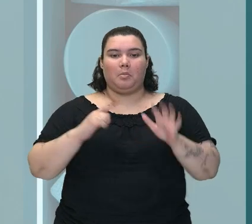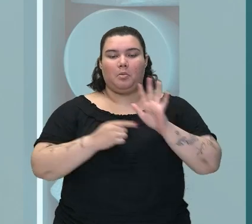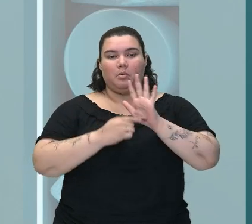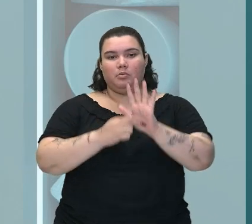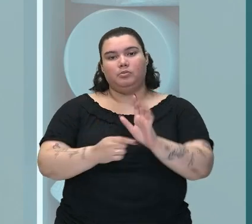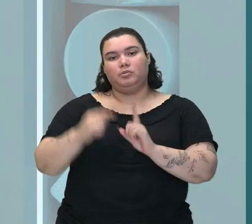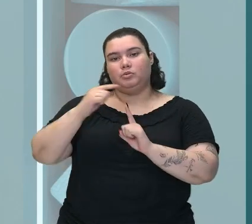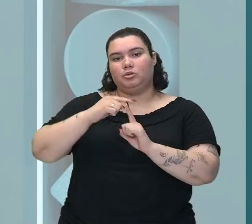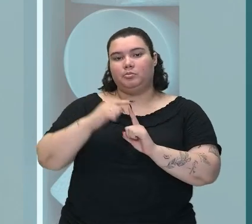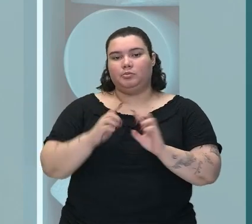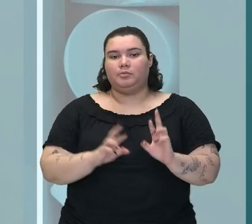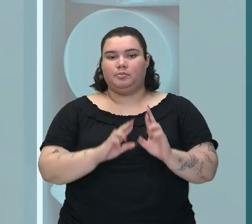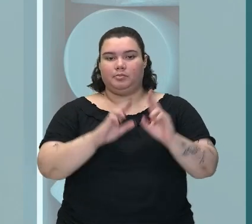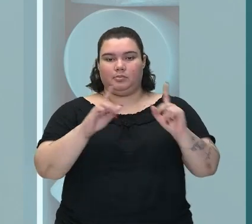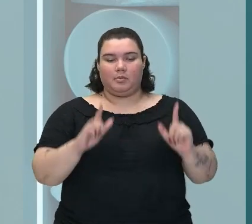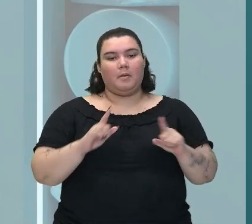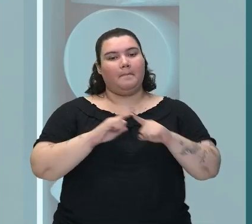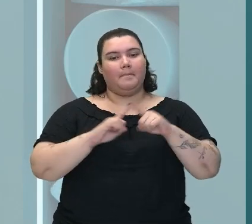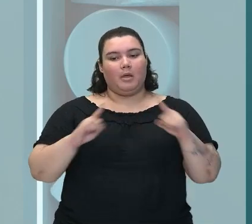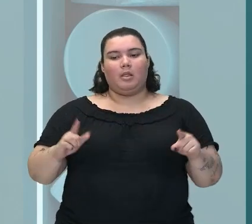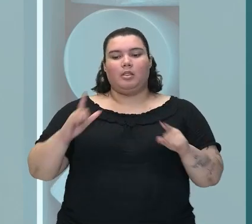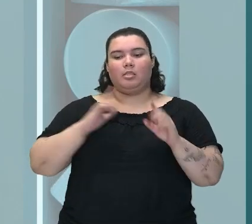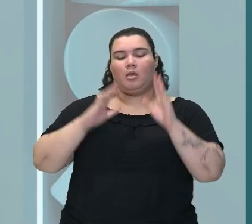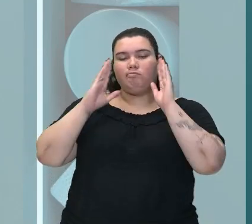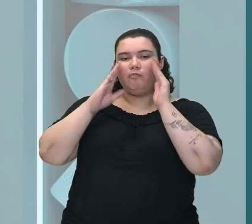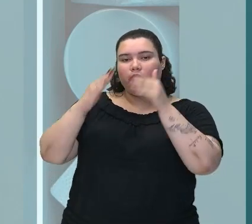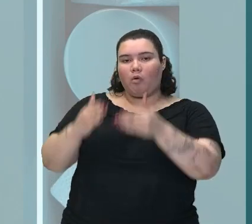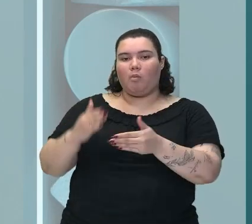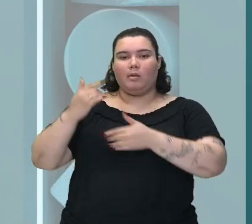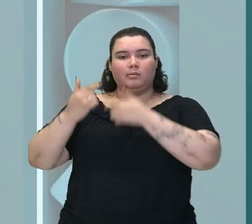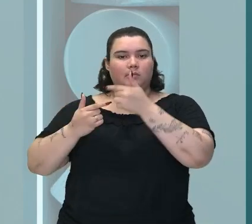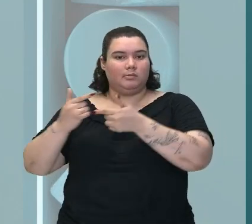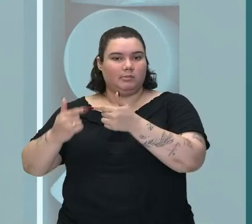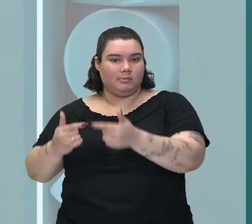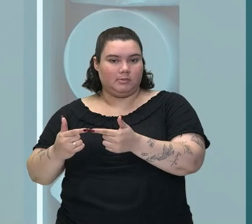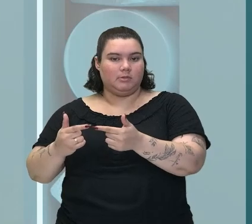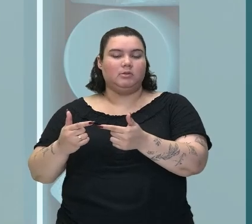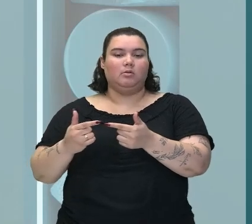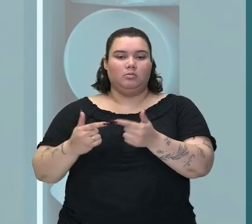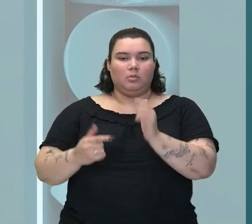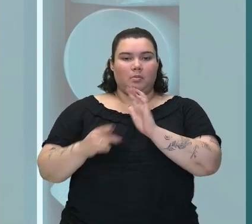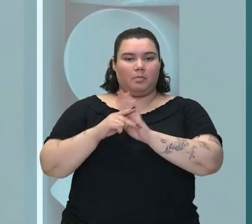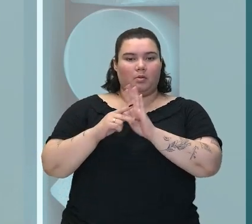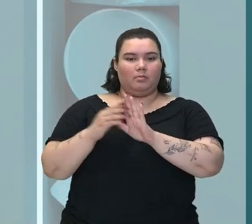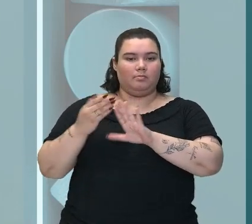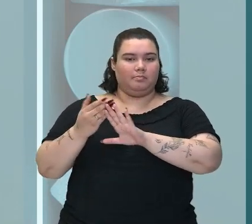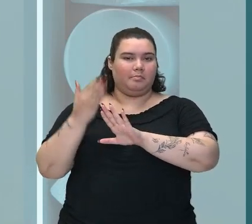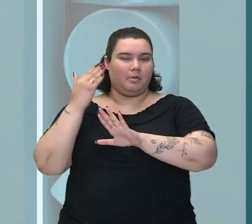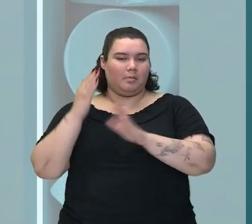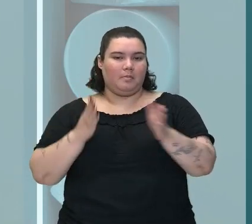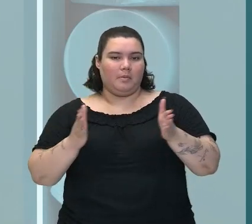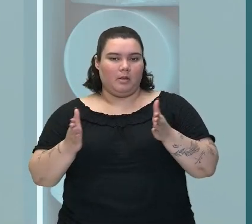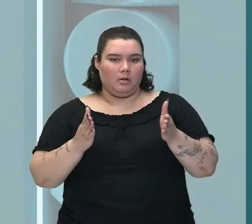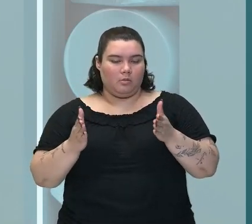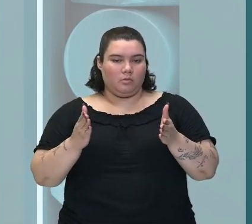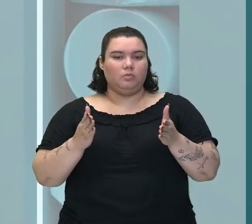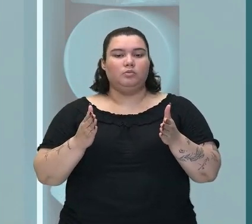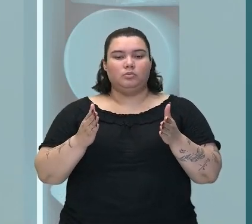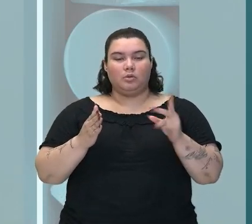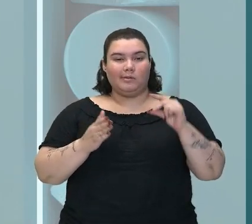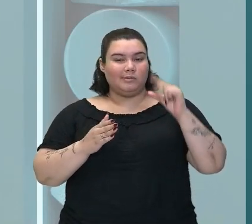de inovação, mas em outros se mostram ligados a tendências anteriores lá de períodos e